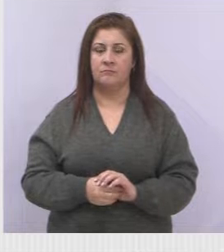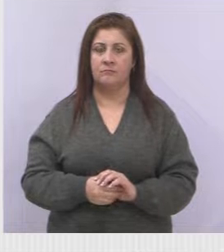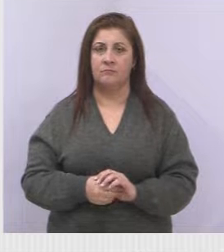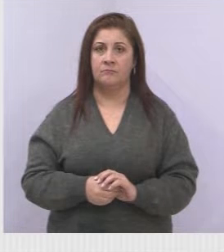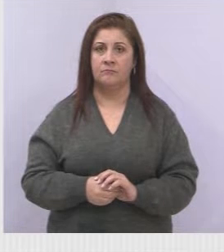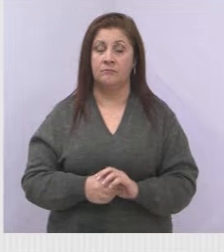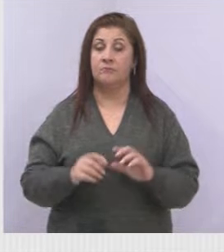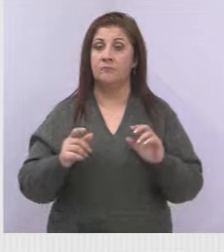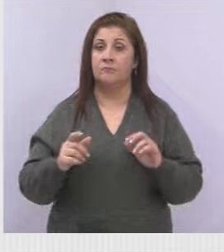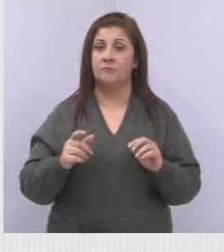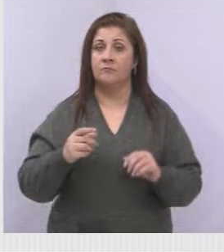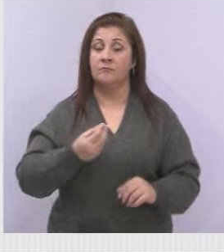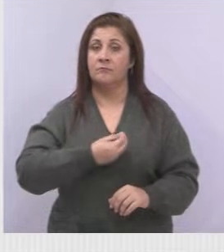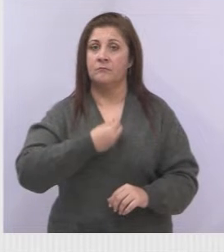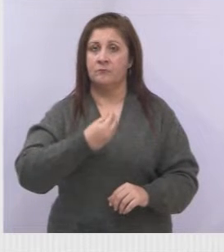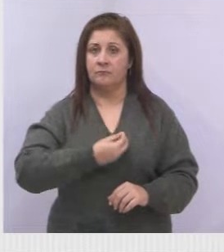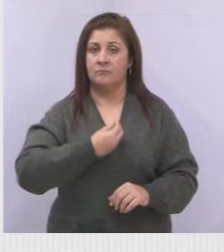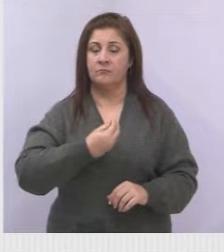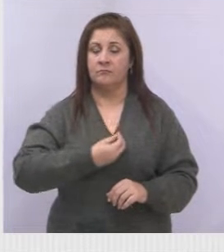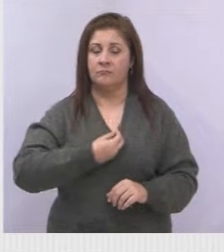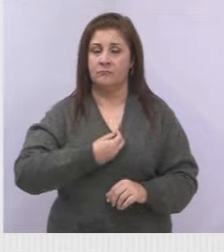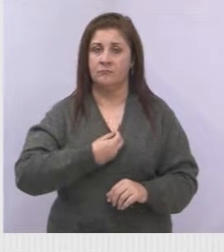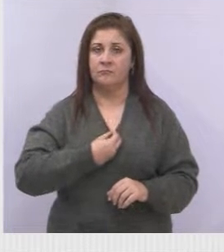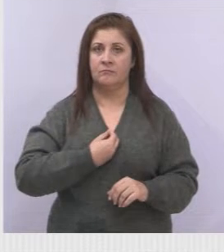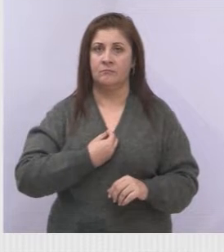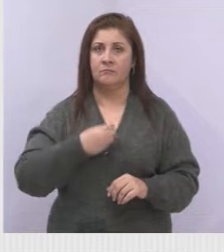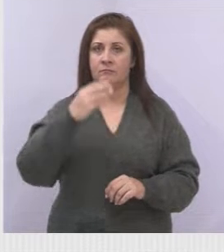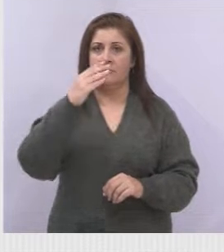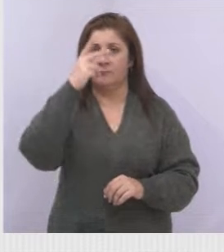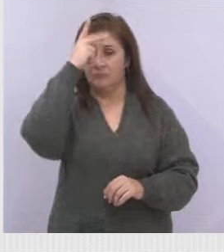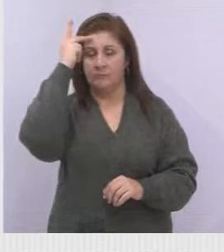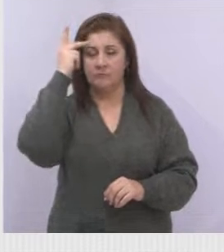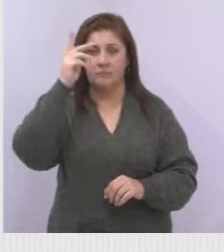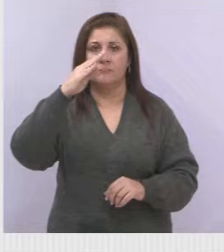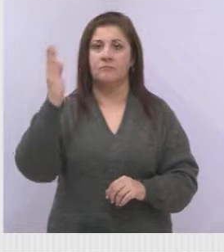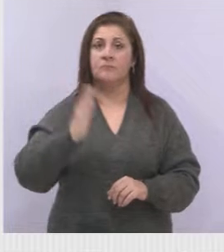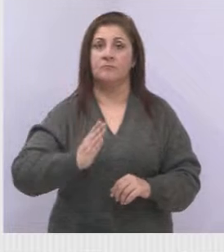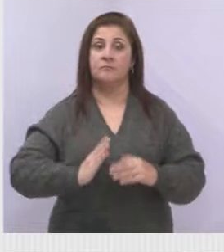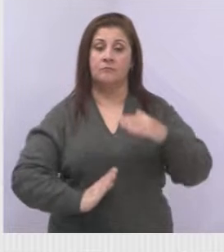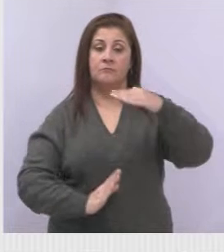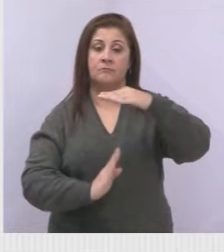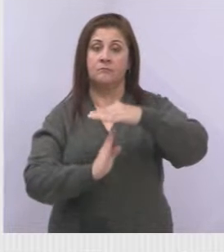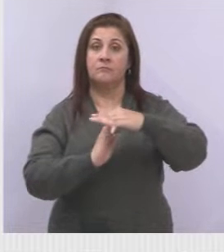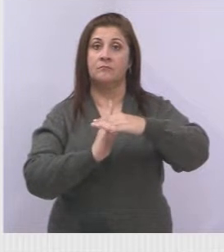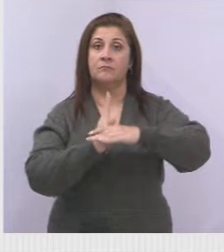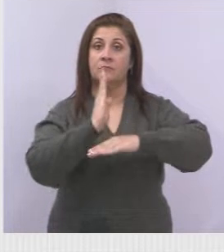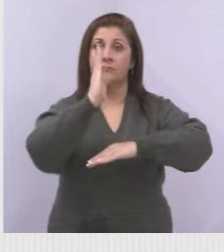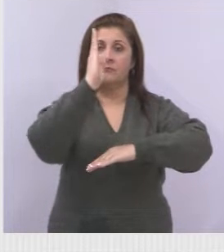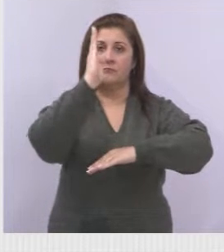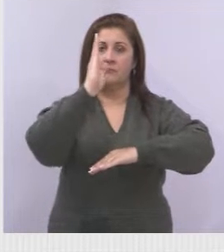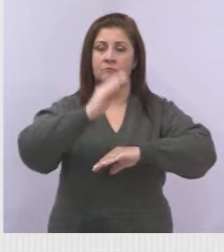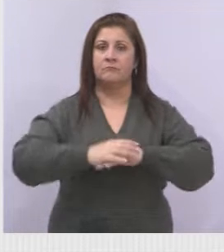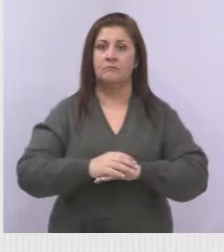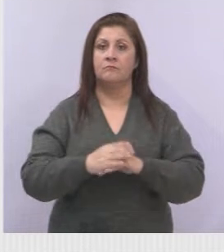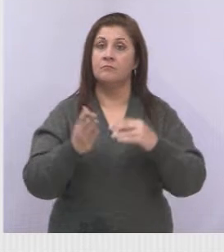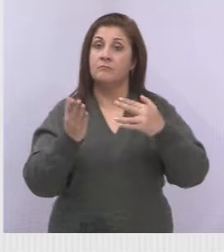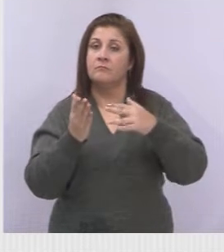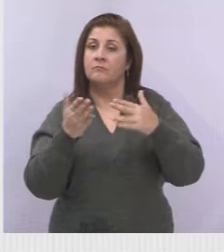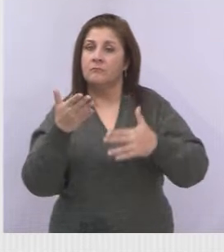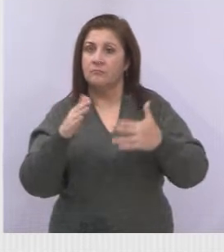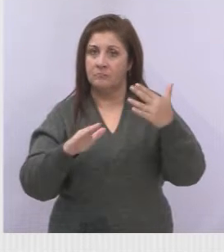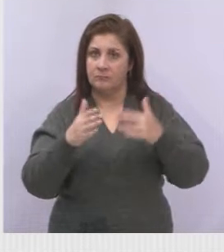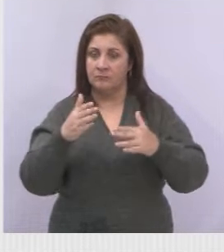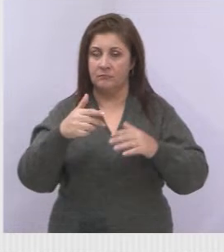de vida do brasileiro alcançou a maior média da história, chegando aos 76